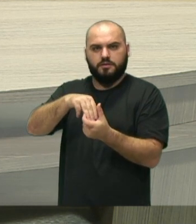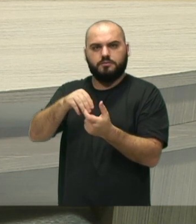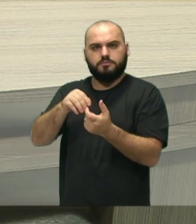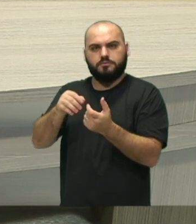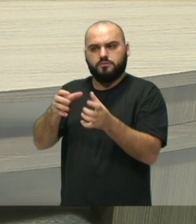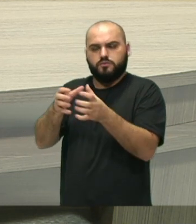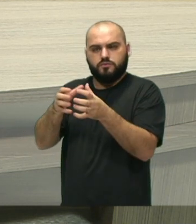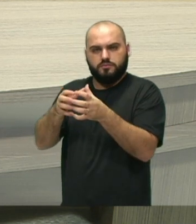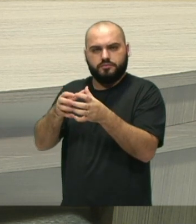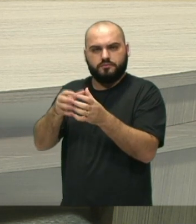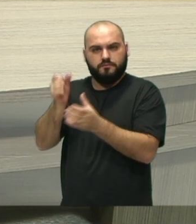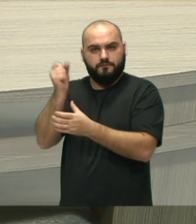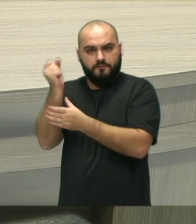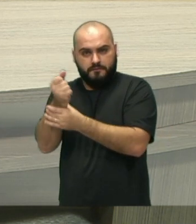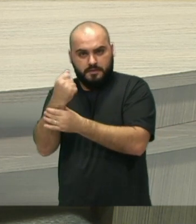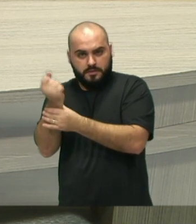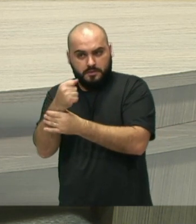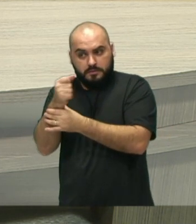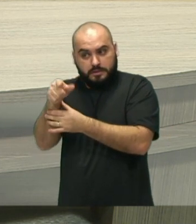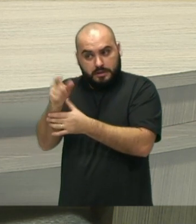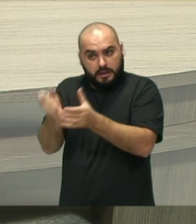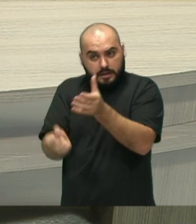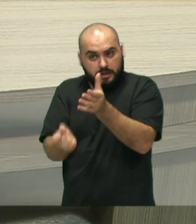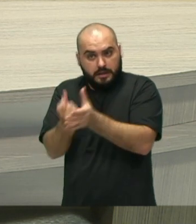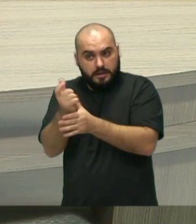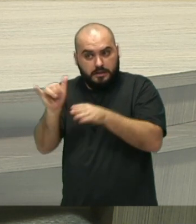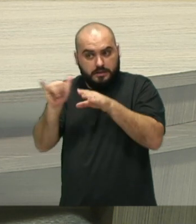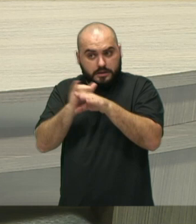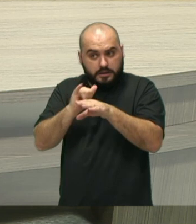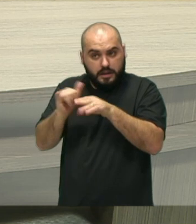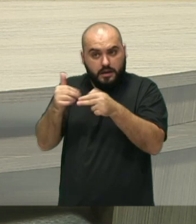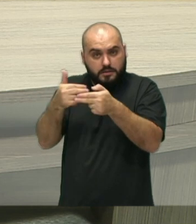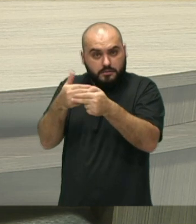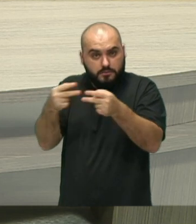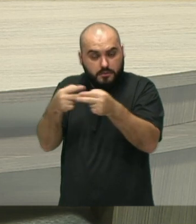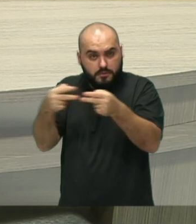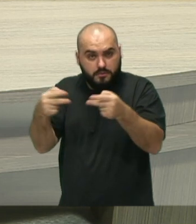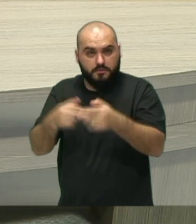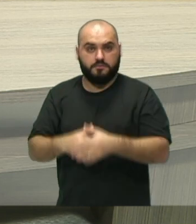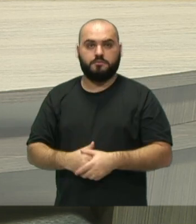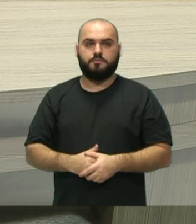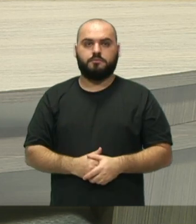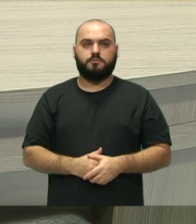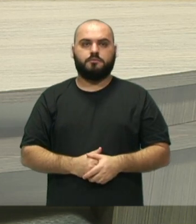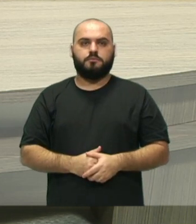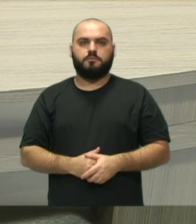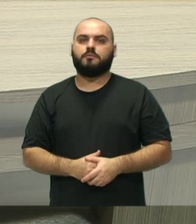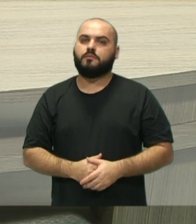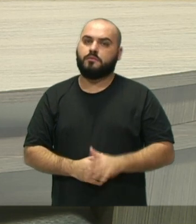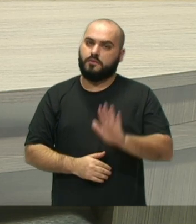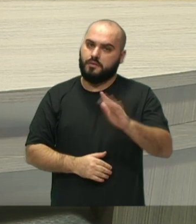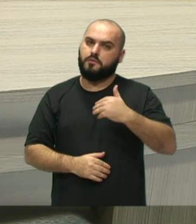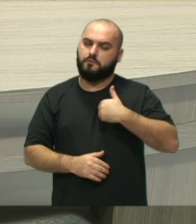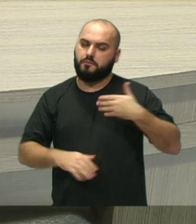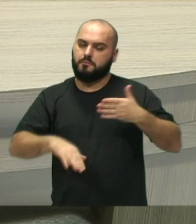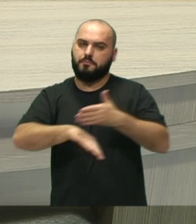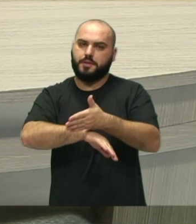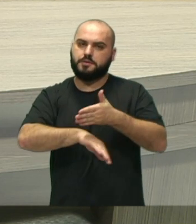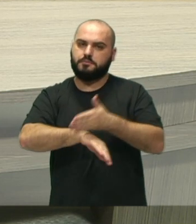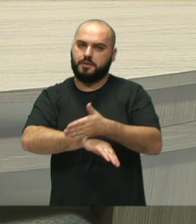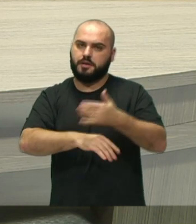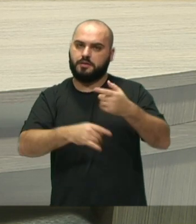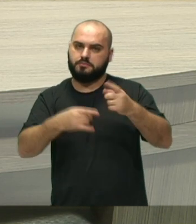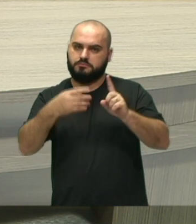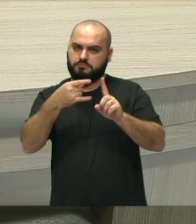Fisioterapia da Univale está programando alguma coisa, alguma ação junto com... Eu vou participar de algumas lives, nós